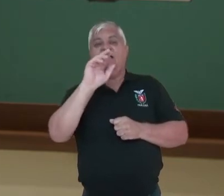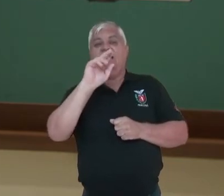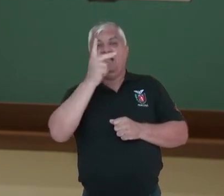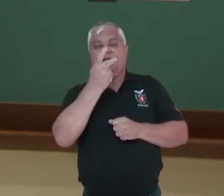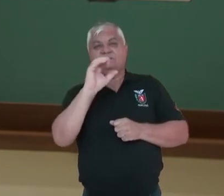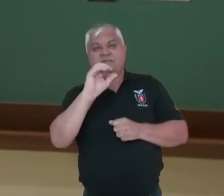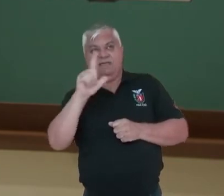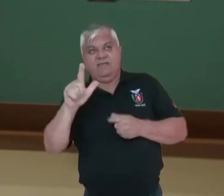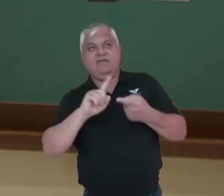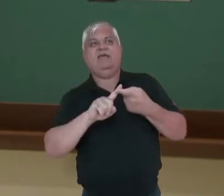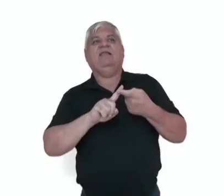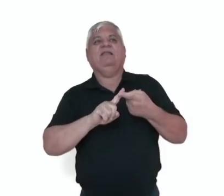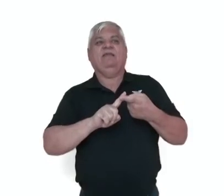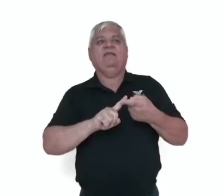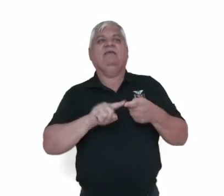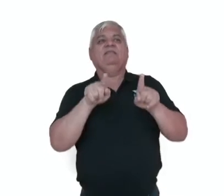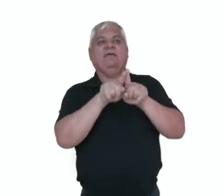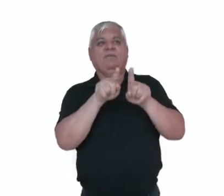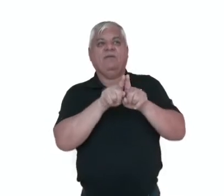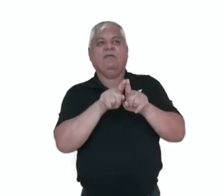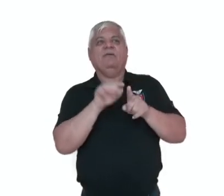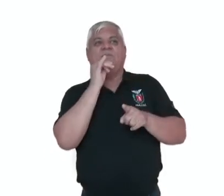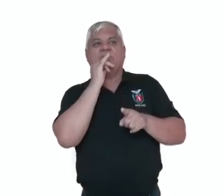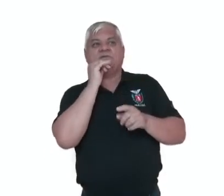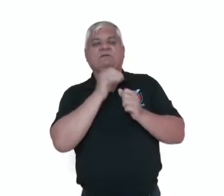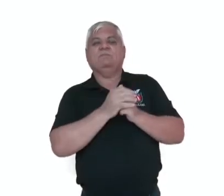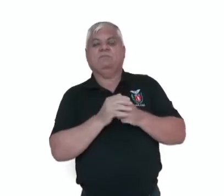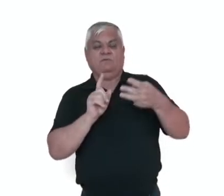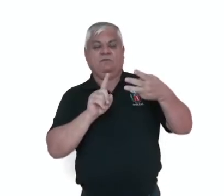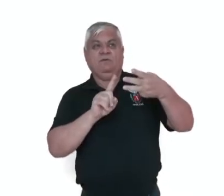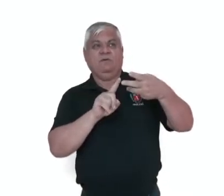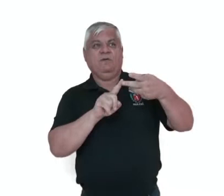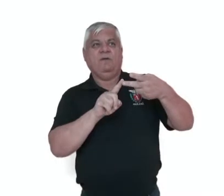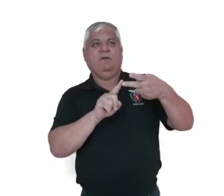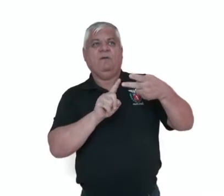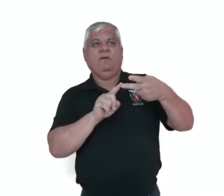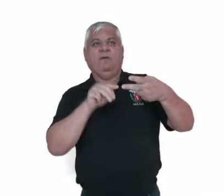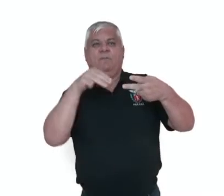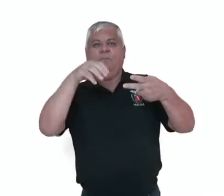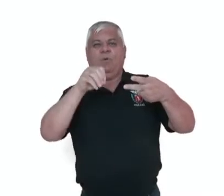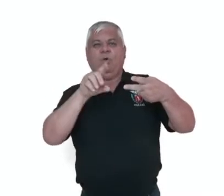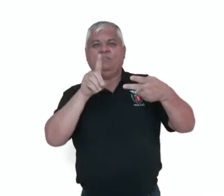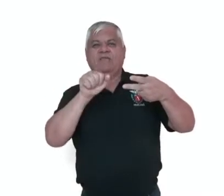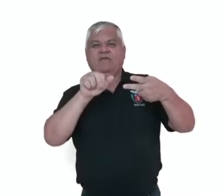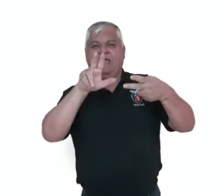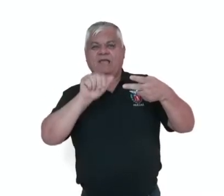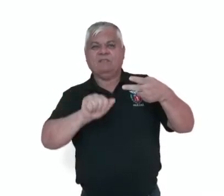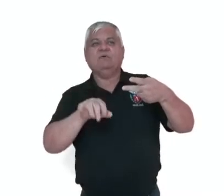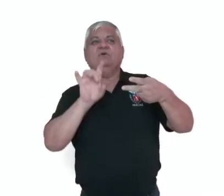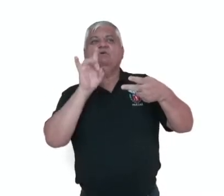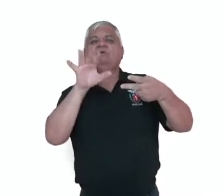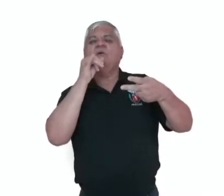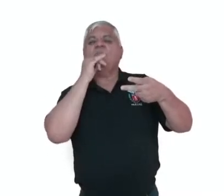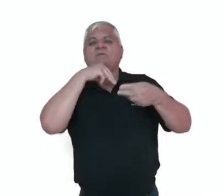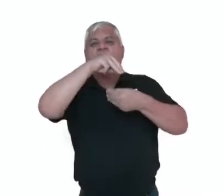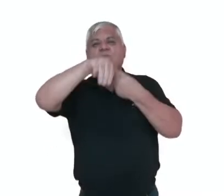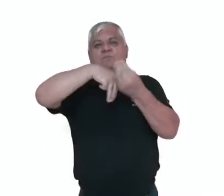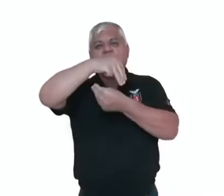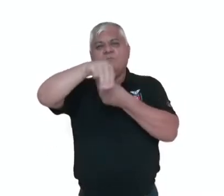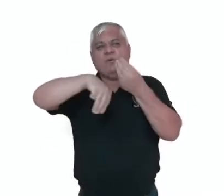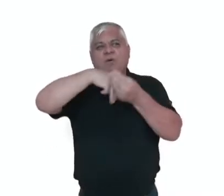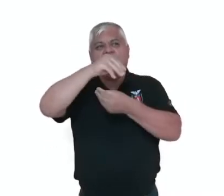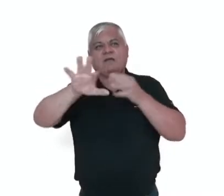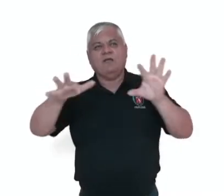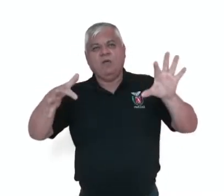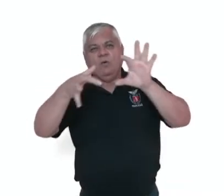nessa. Ácidos moderados, apenas o ácido fluorídrico, que é o HF, uma vez que as moléculas desse ácido estão unidas